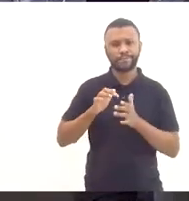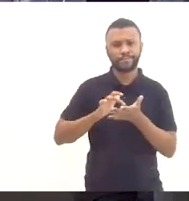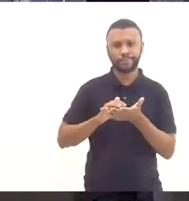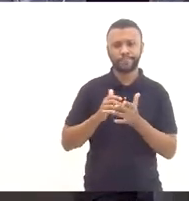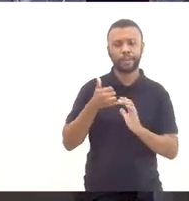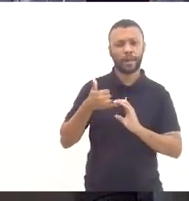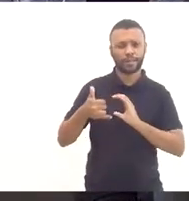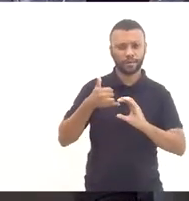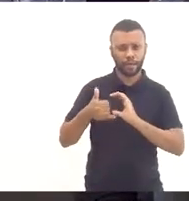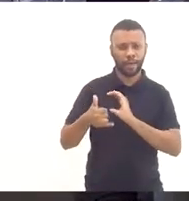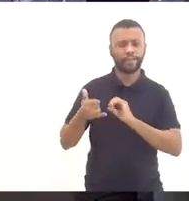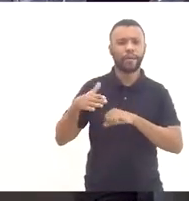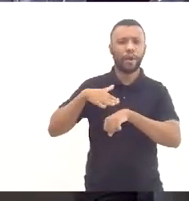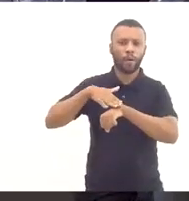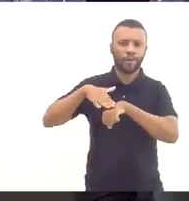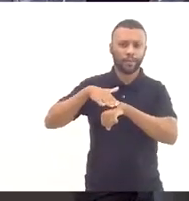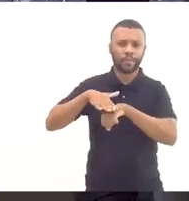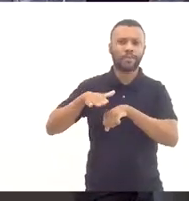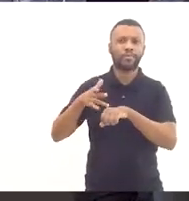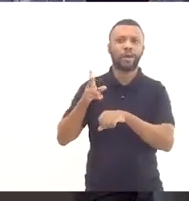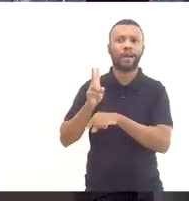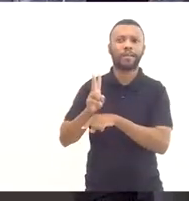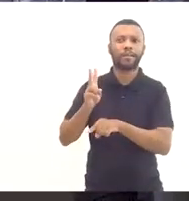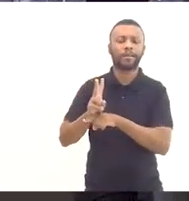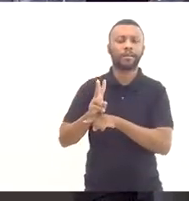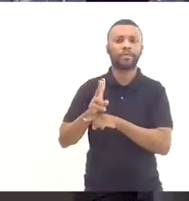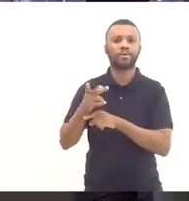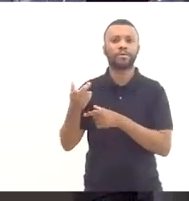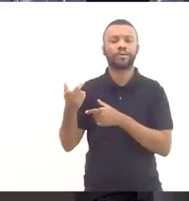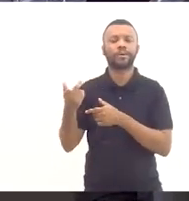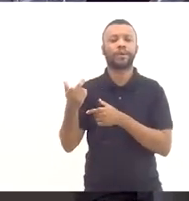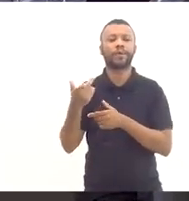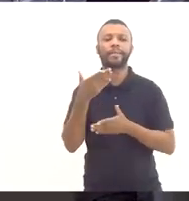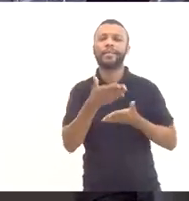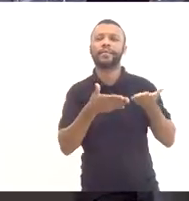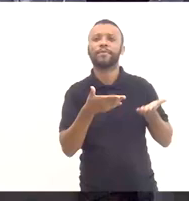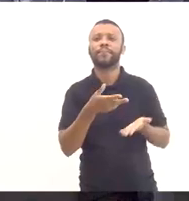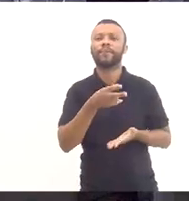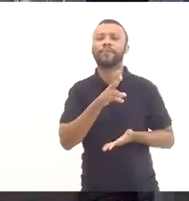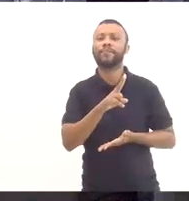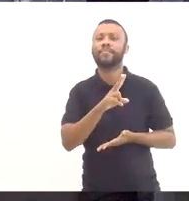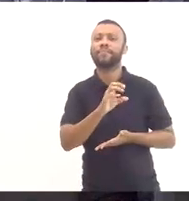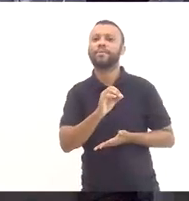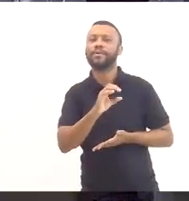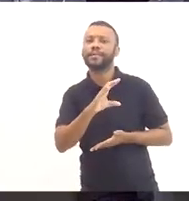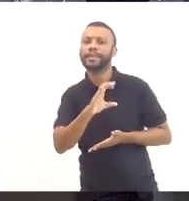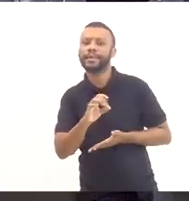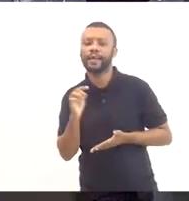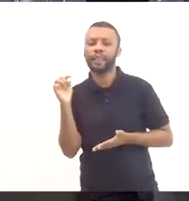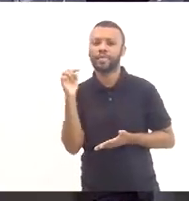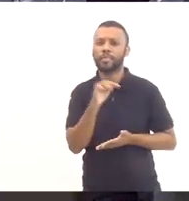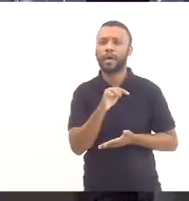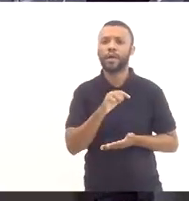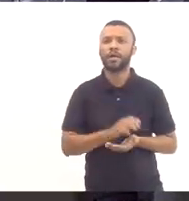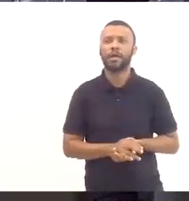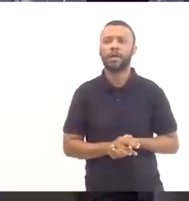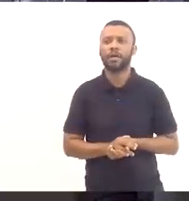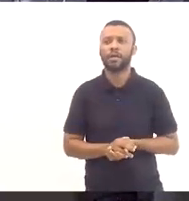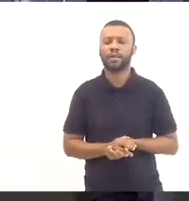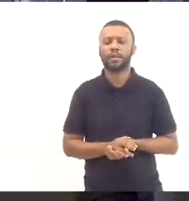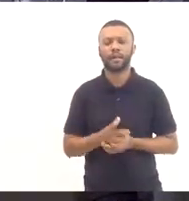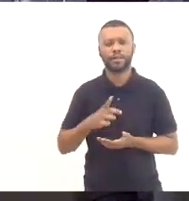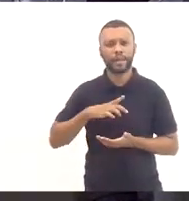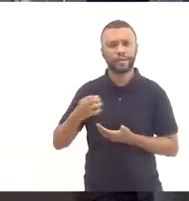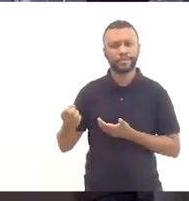conversando com atendimento e eu sou tratado como você eu vou contar como você e eu ouvi Guetta está